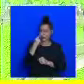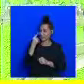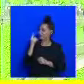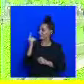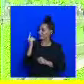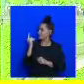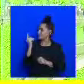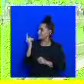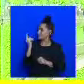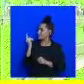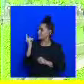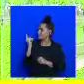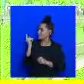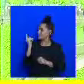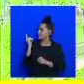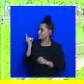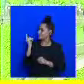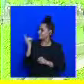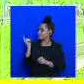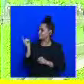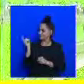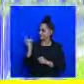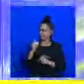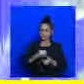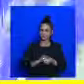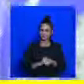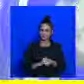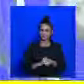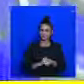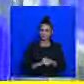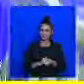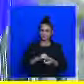Bolas posicionadas. Valendo!